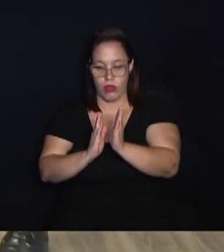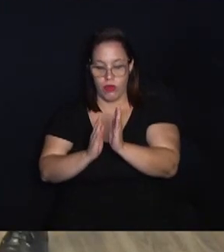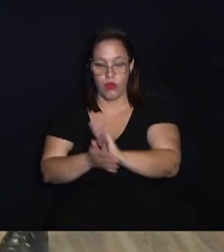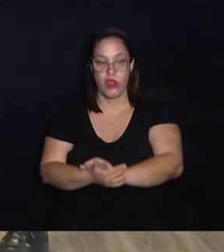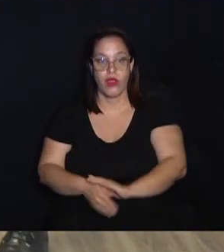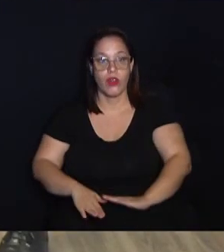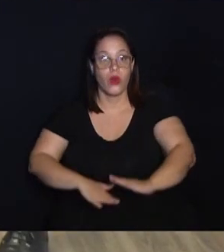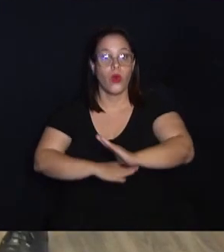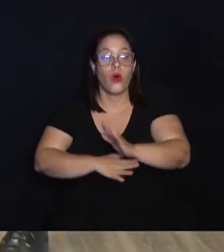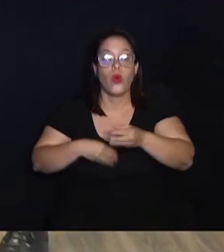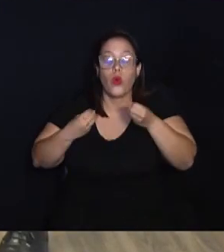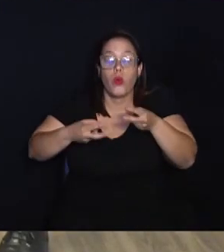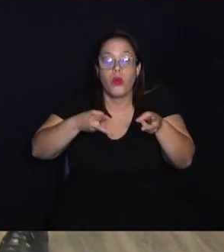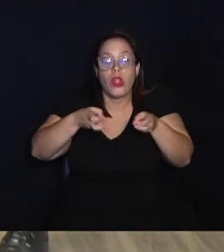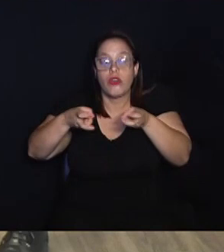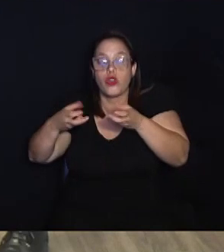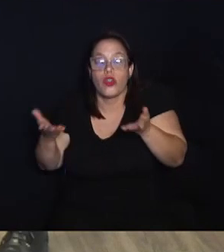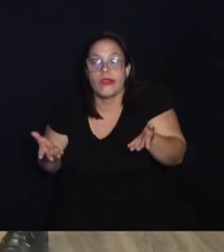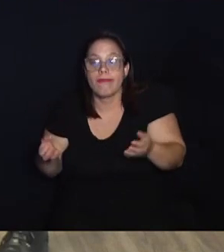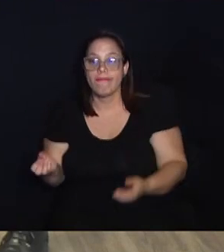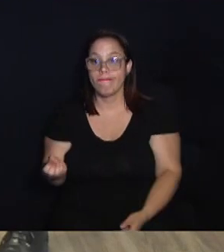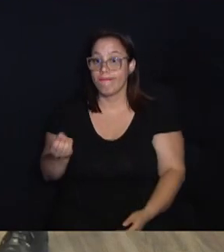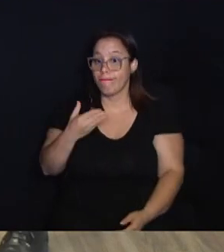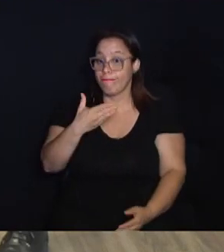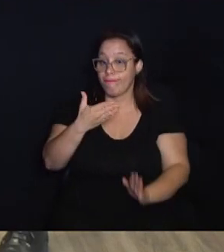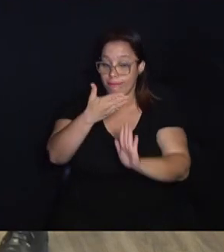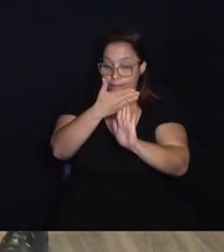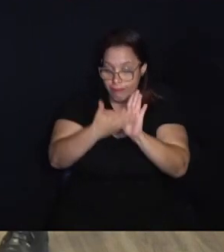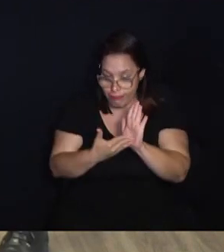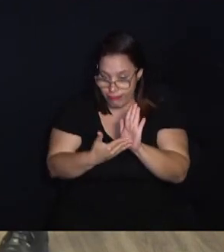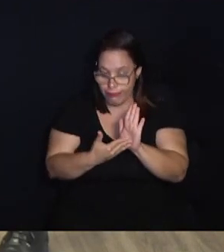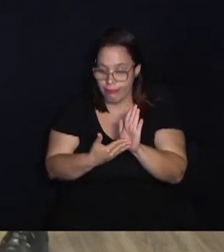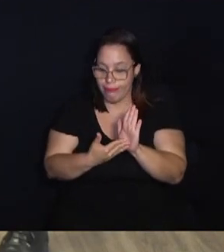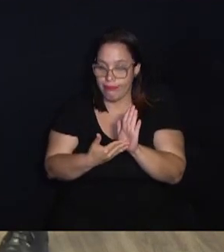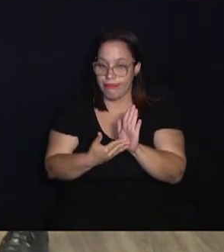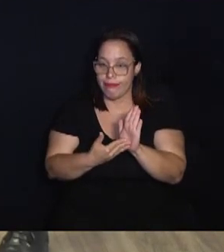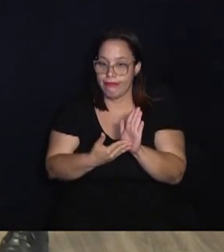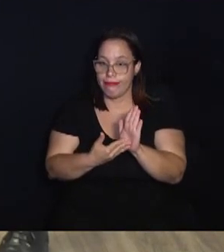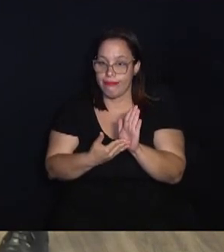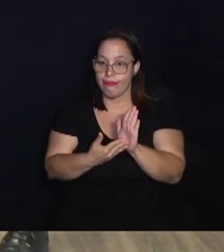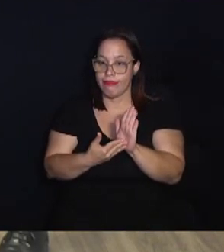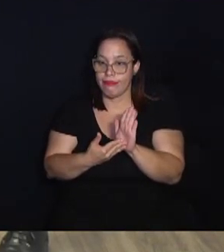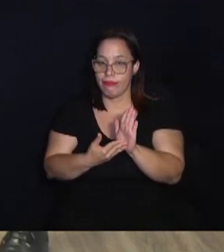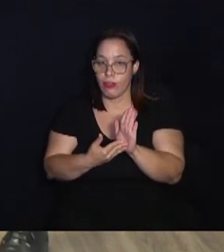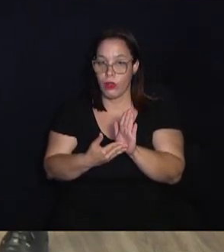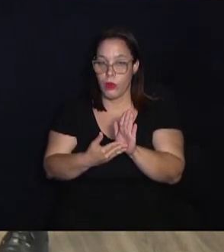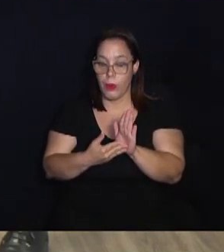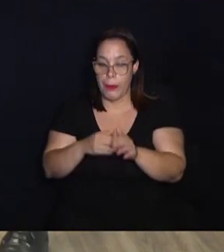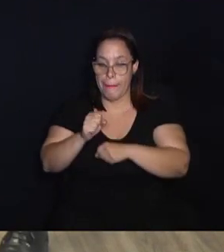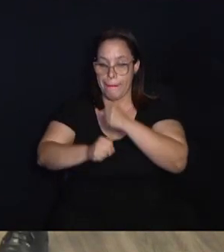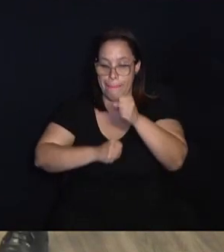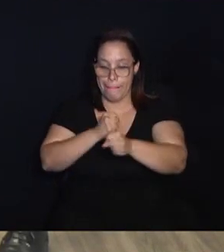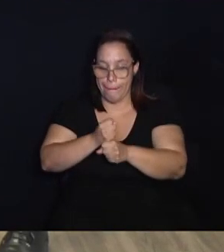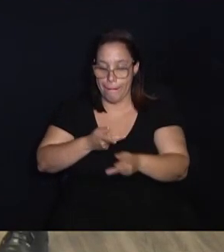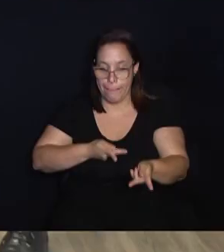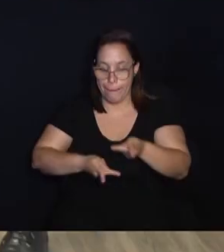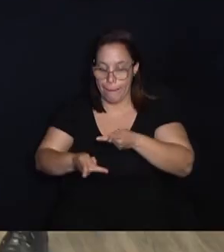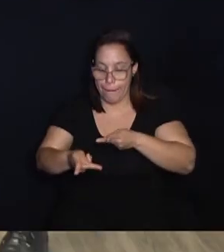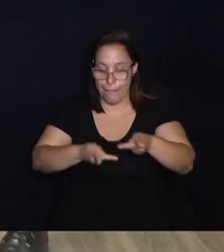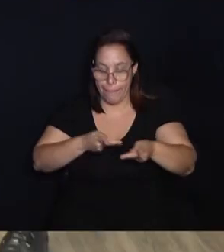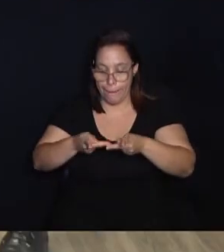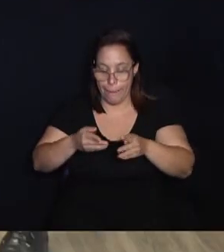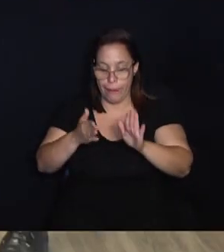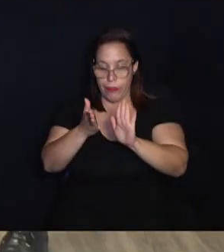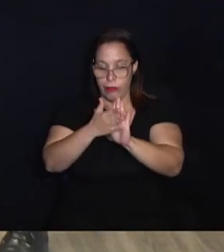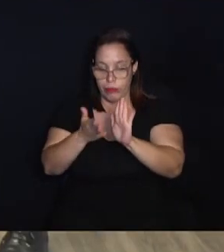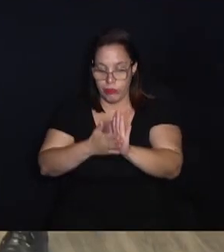Câmara. Como que o senhor enxerga esta nova configuração aí para este biênio que se inicia? Na composição